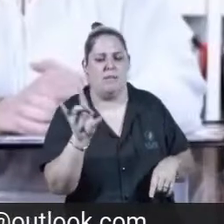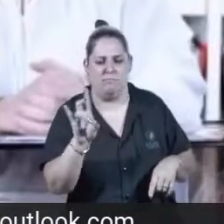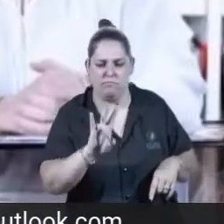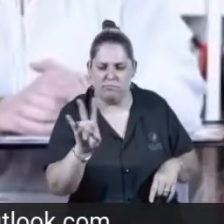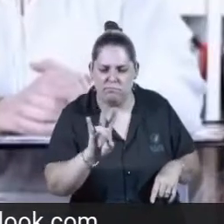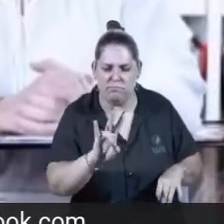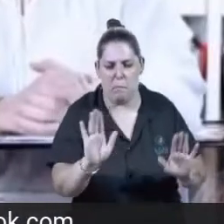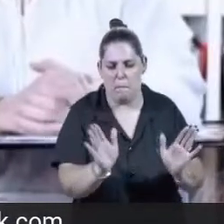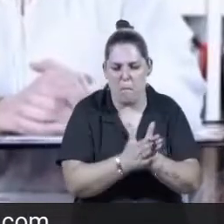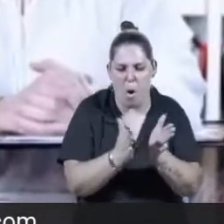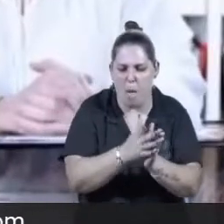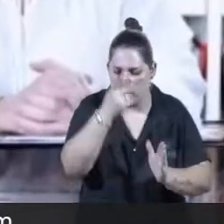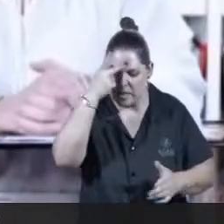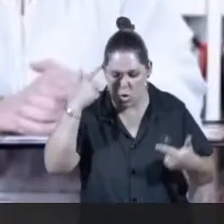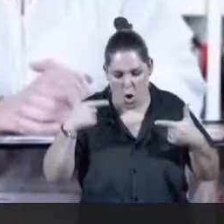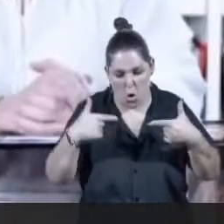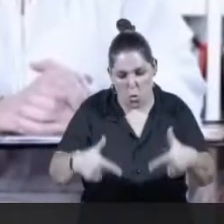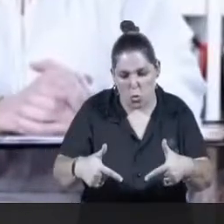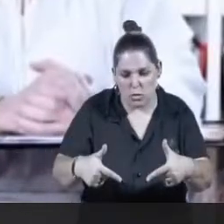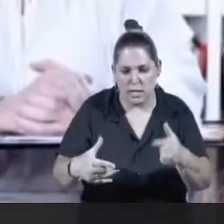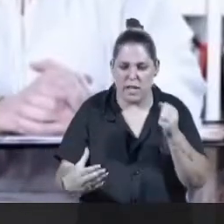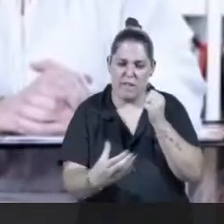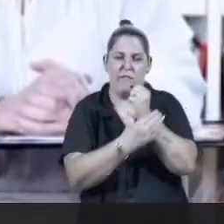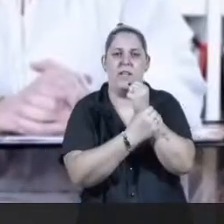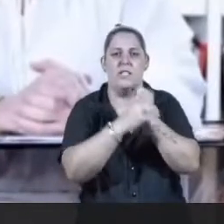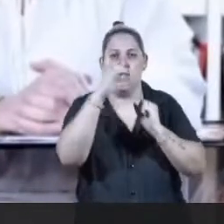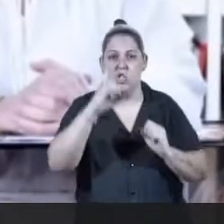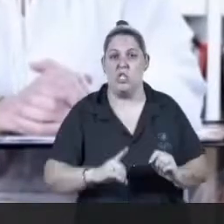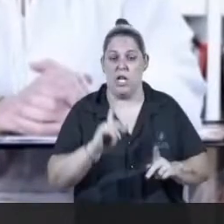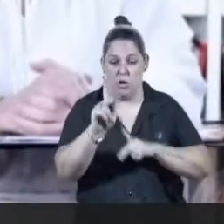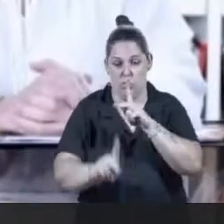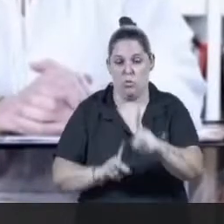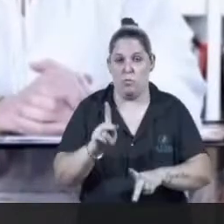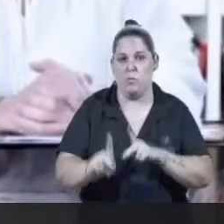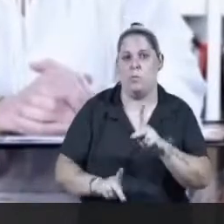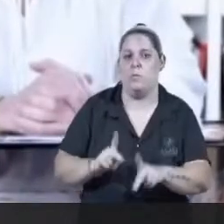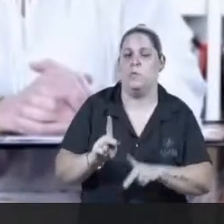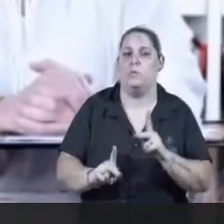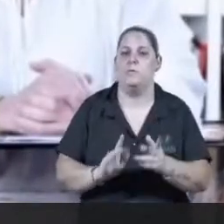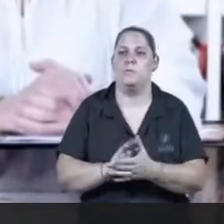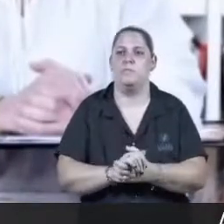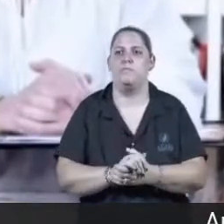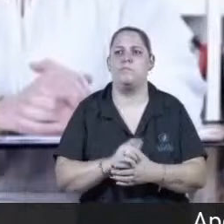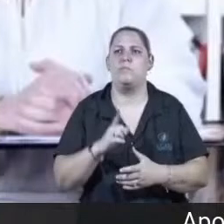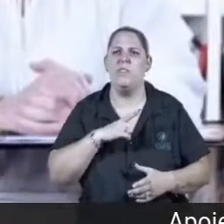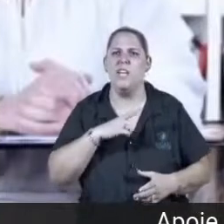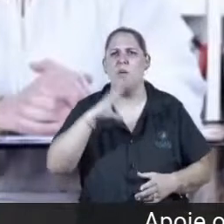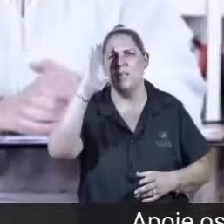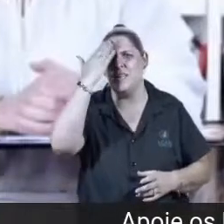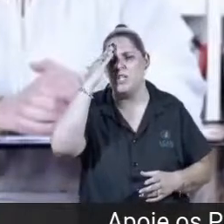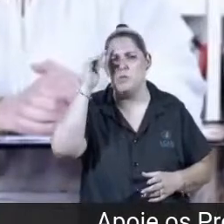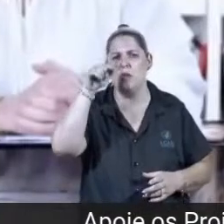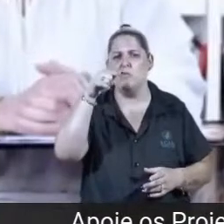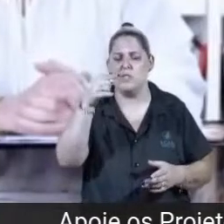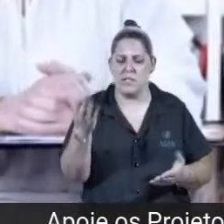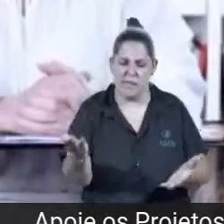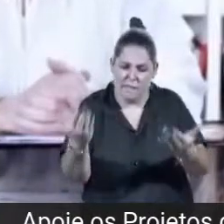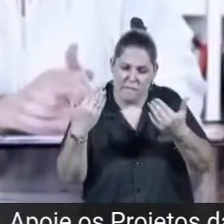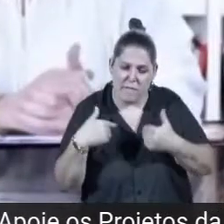as pessoas que lutam em defesa dos direitos humanos, eu tenho consciência de que, ao você entrar no